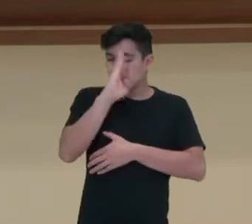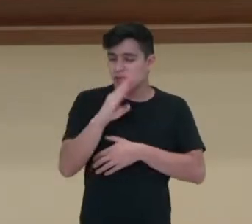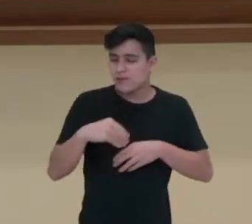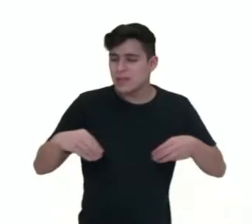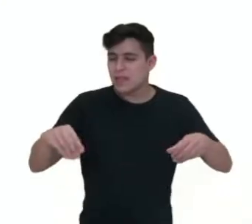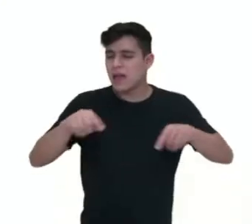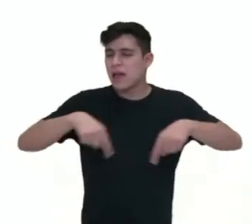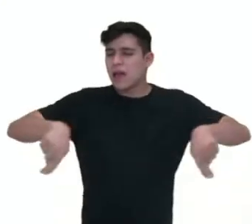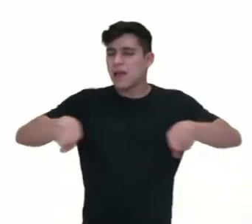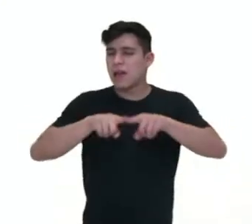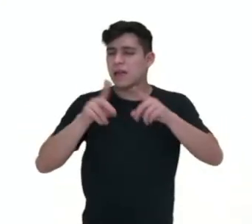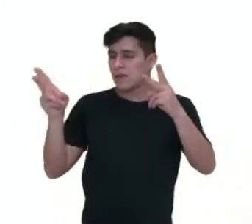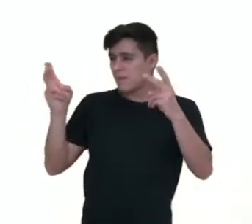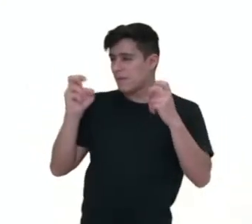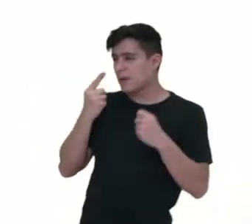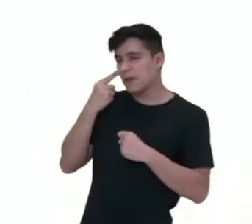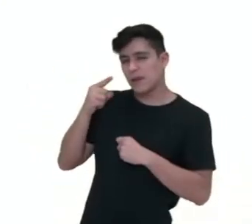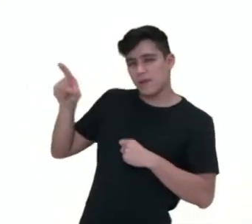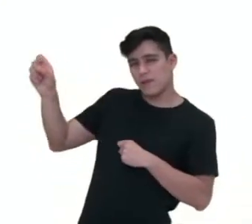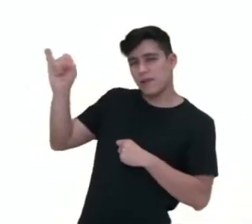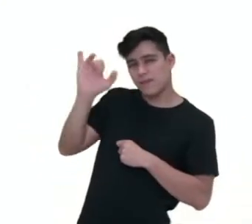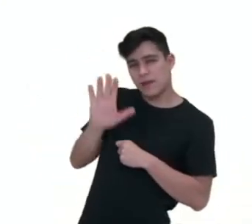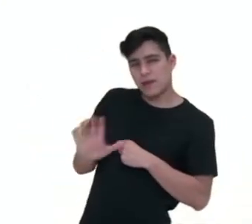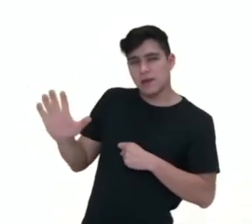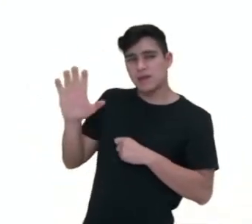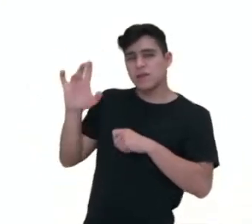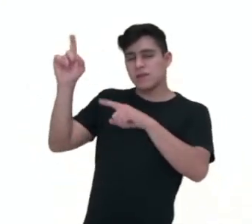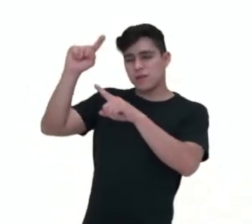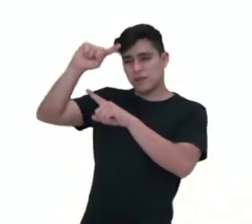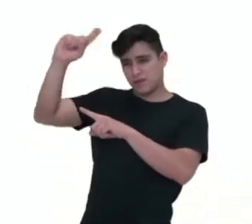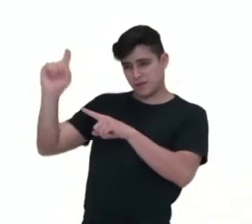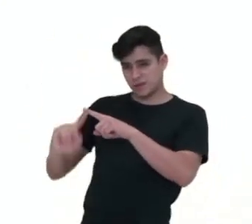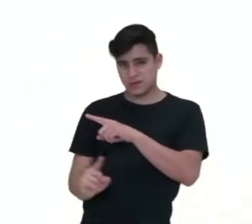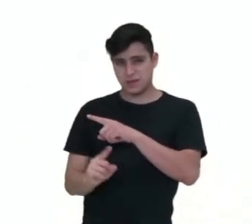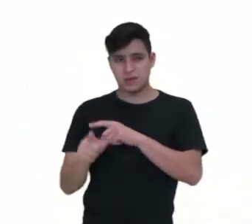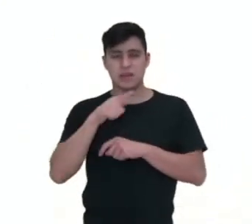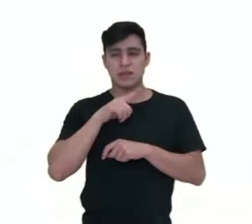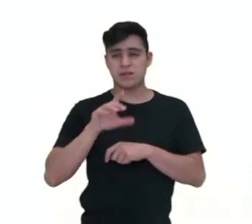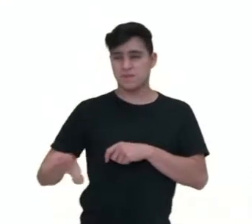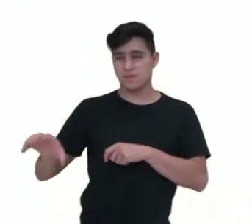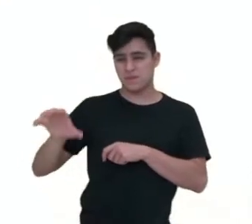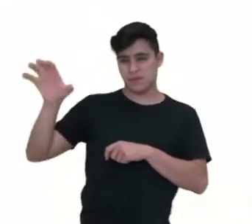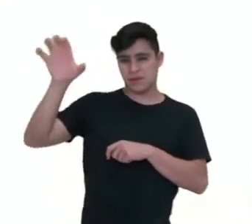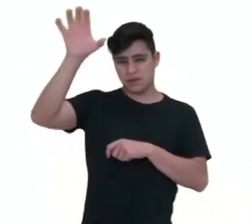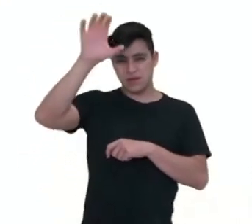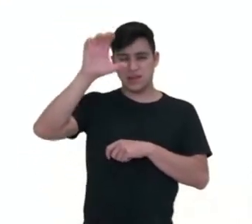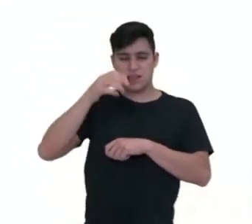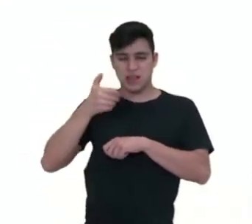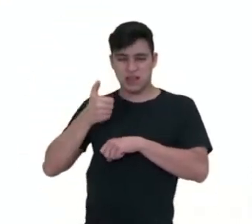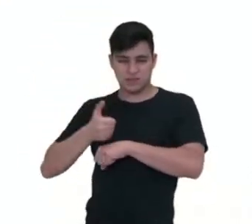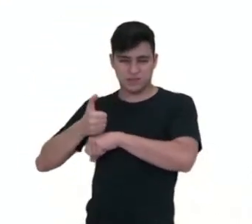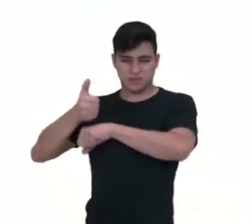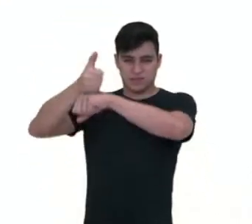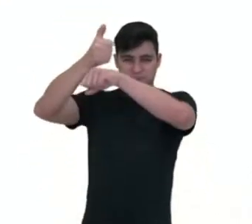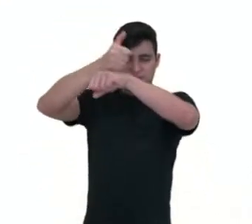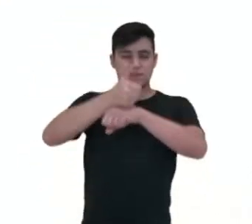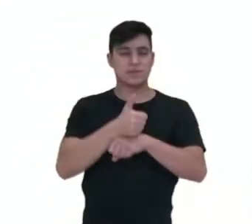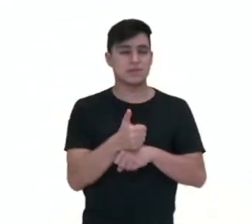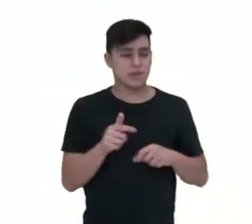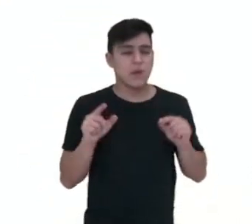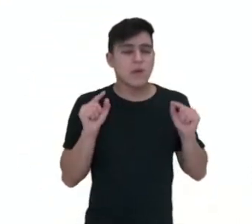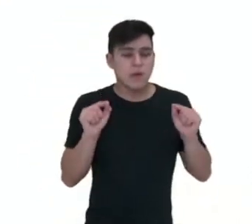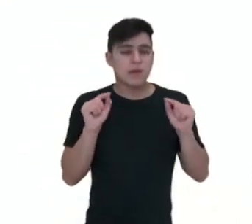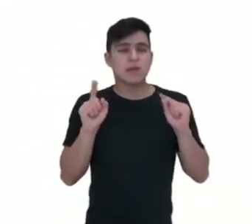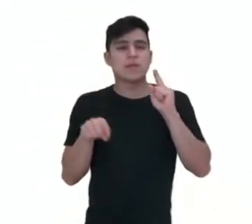ser observado aqui na tela por você, nós temos ali a divisão em capitanias hereditárias e aí com o passar do tempo nós tivemos o que?